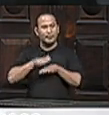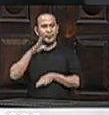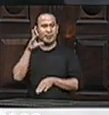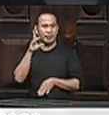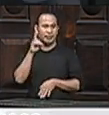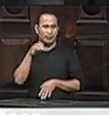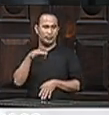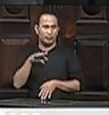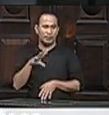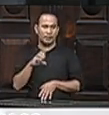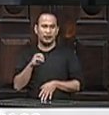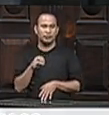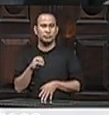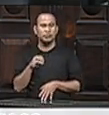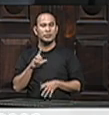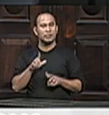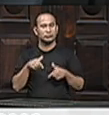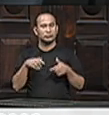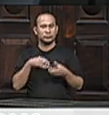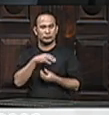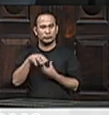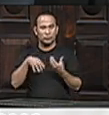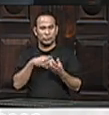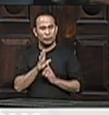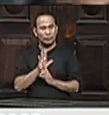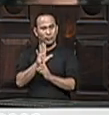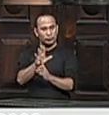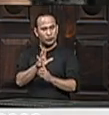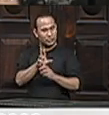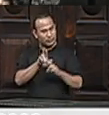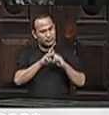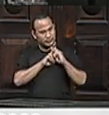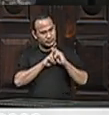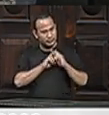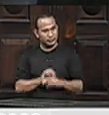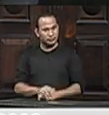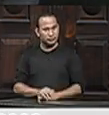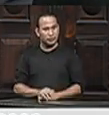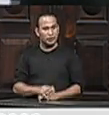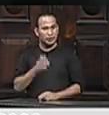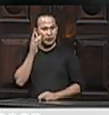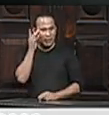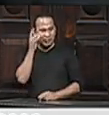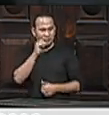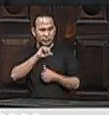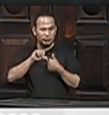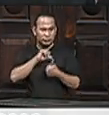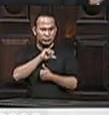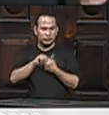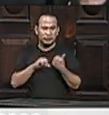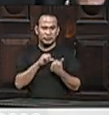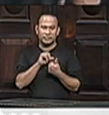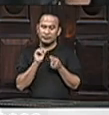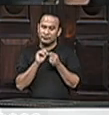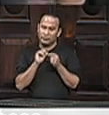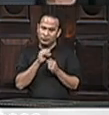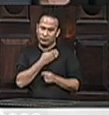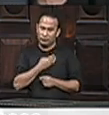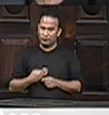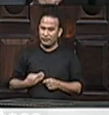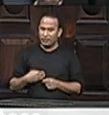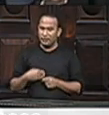os representantes dos trabalhadores. Acho que a lei original, que estabelece quais são as entidades que têm